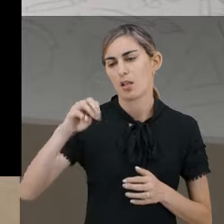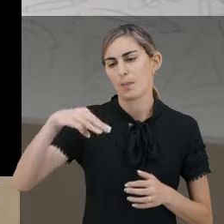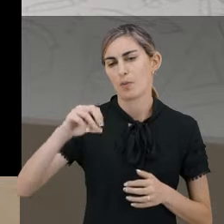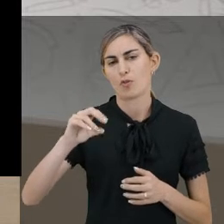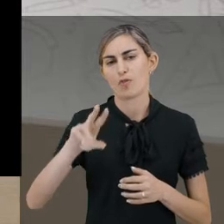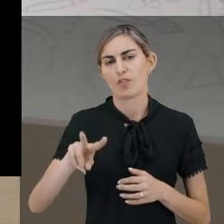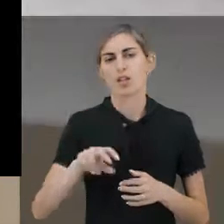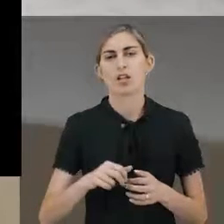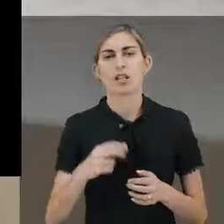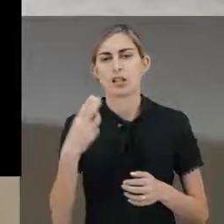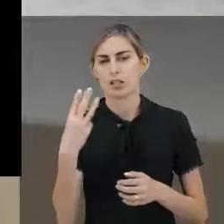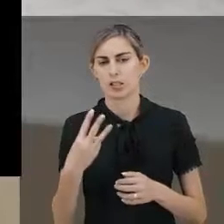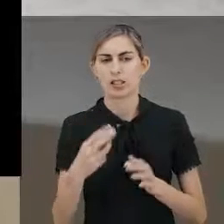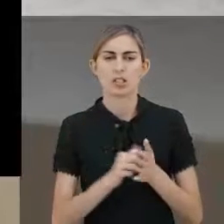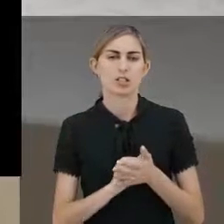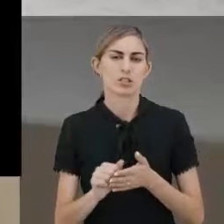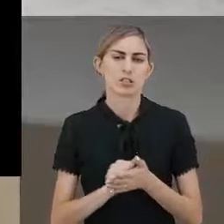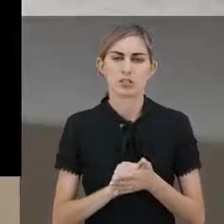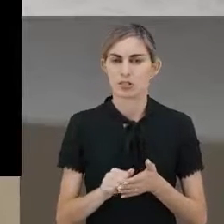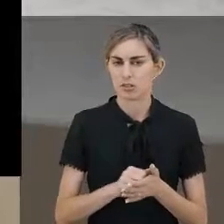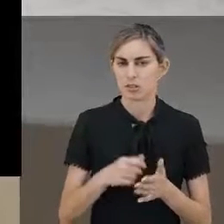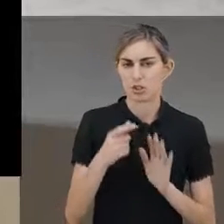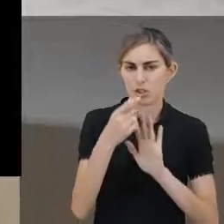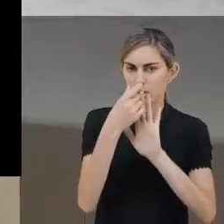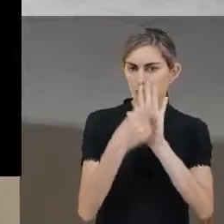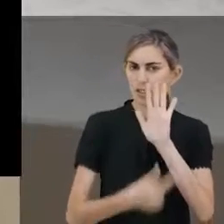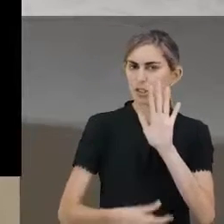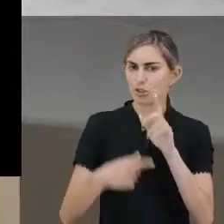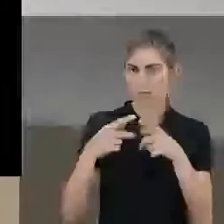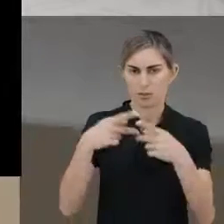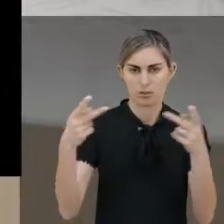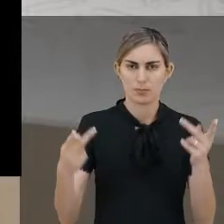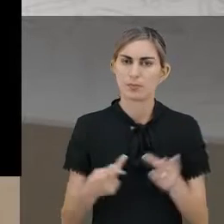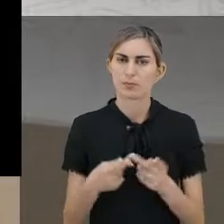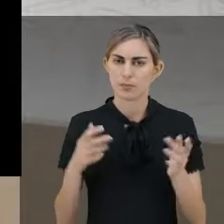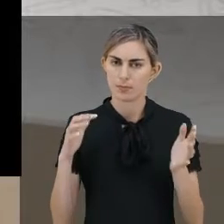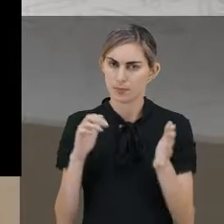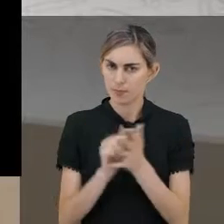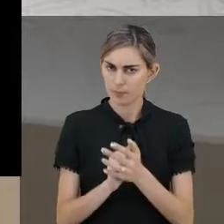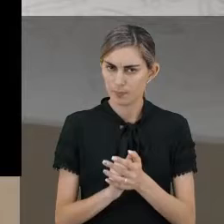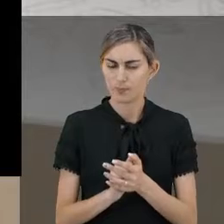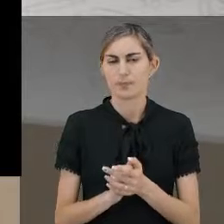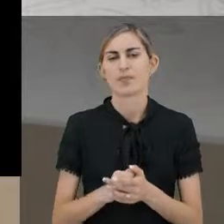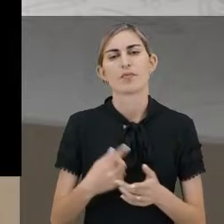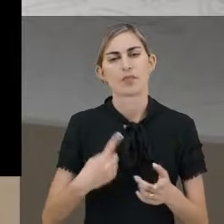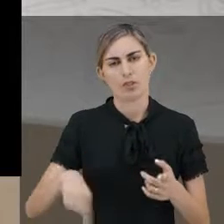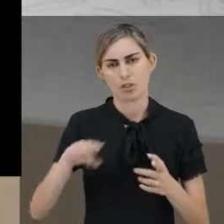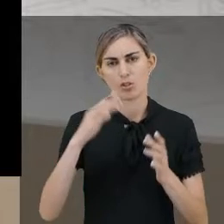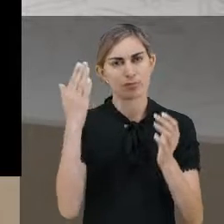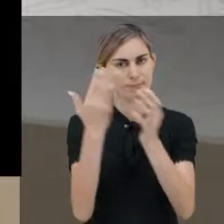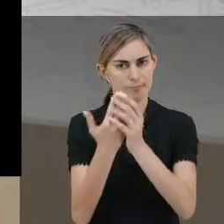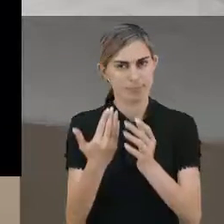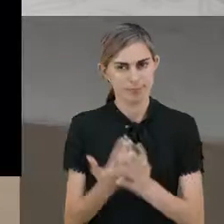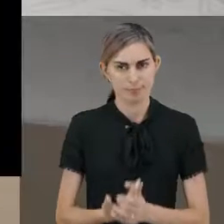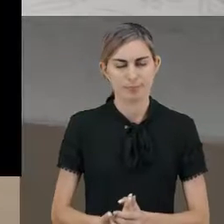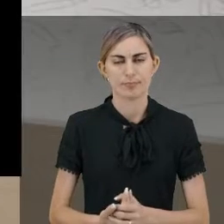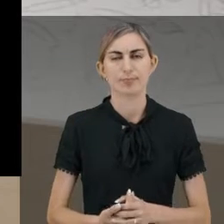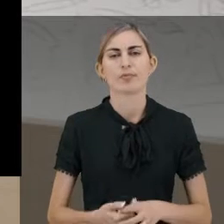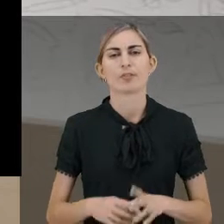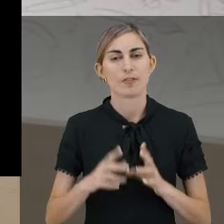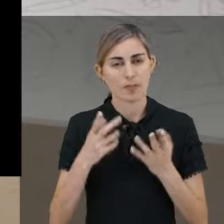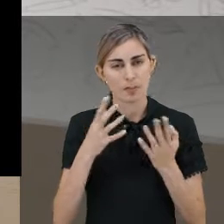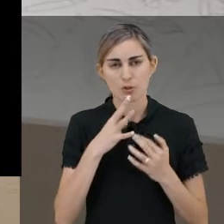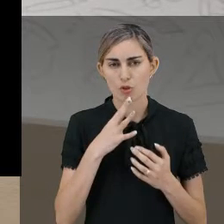cozido 3 foi removido da nossa lista de pratos cadastrados e, consequentemente, do nosso banco de